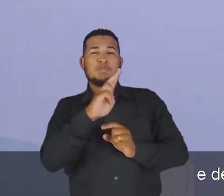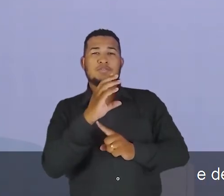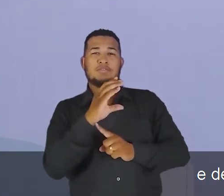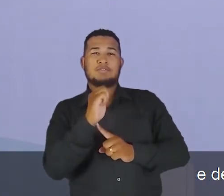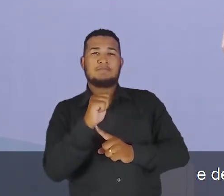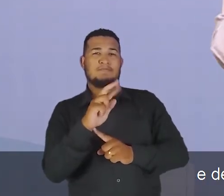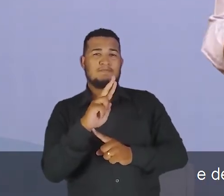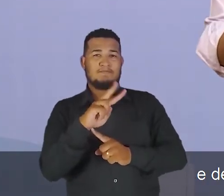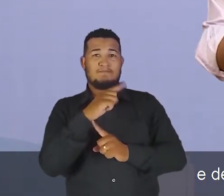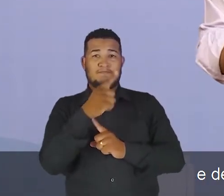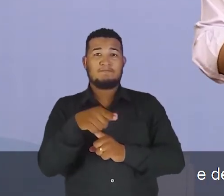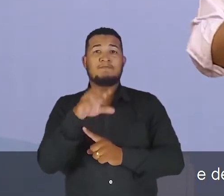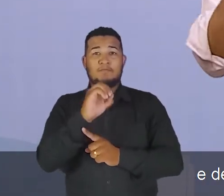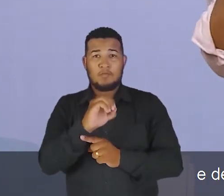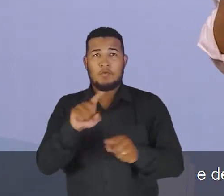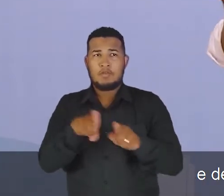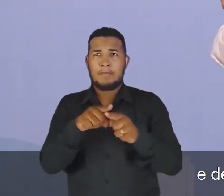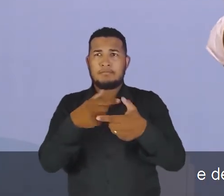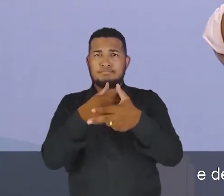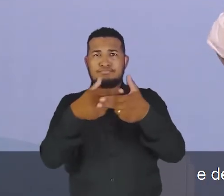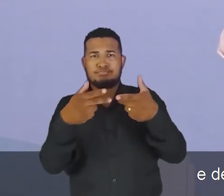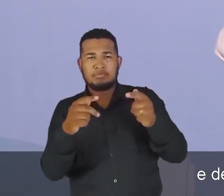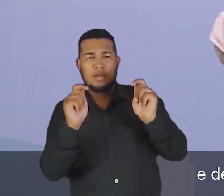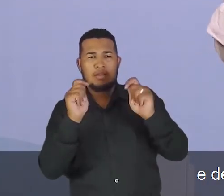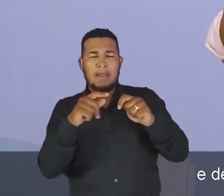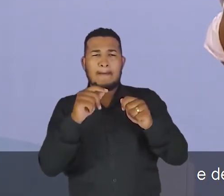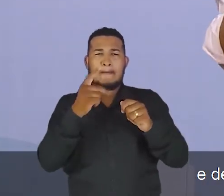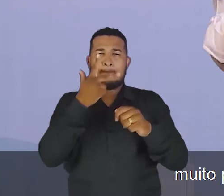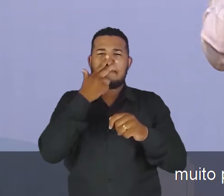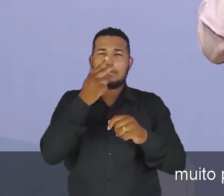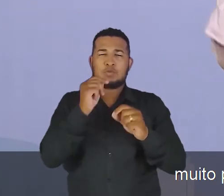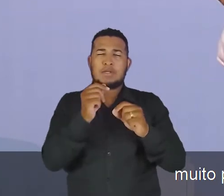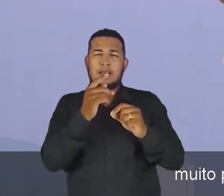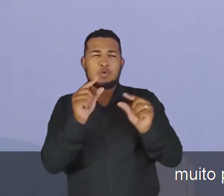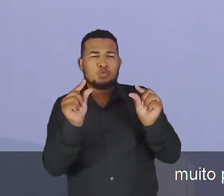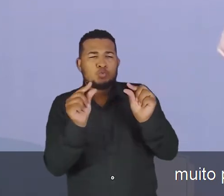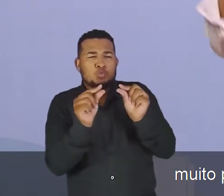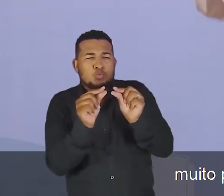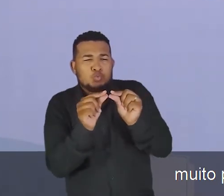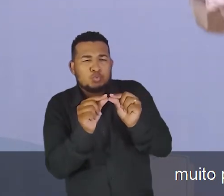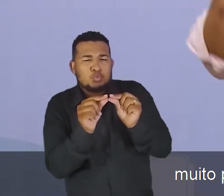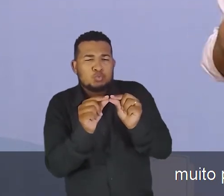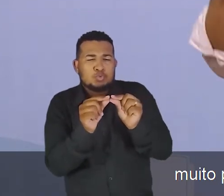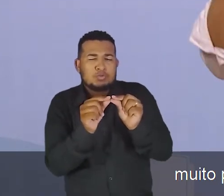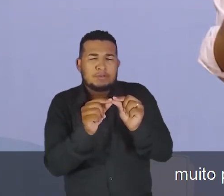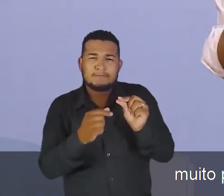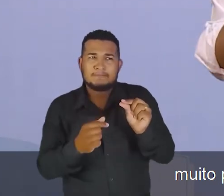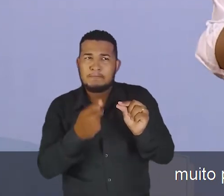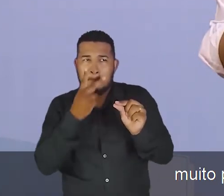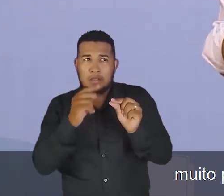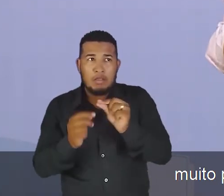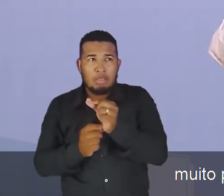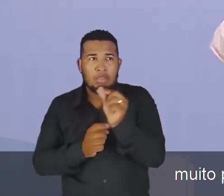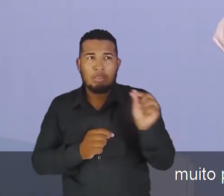né, e de alguns tipos de minerais que vão fazer as partículas muito pequenas ainda não